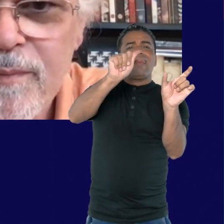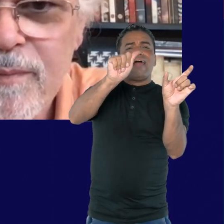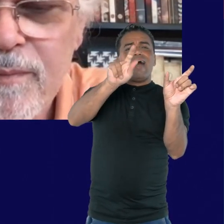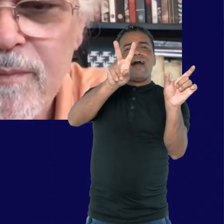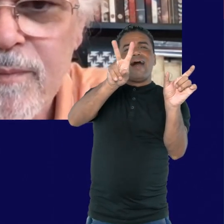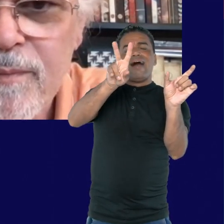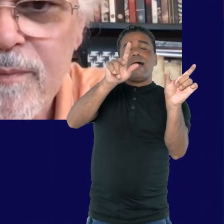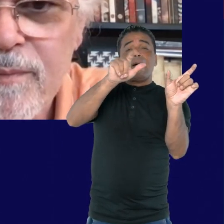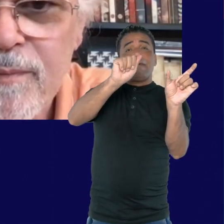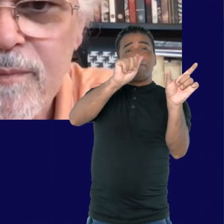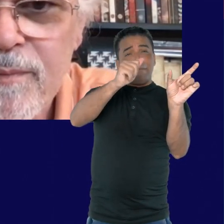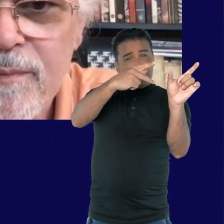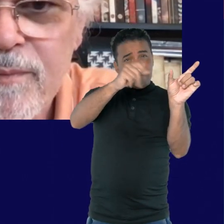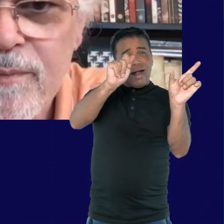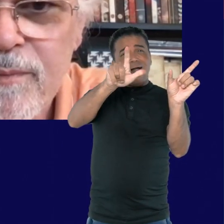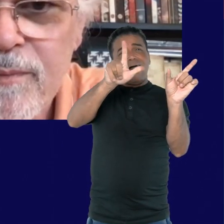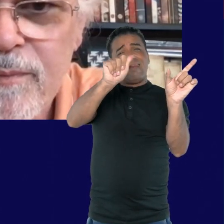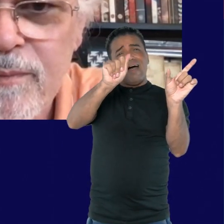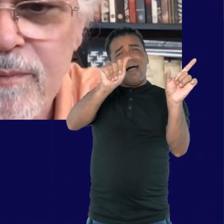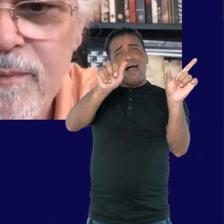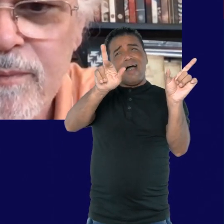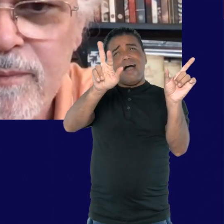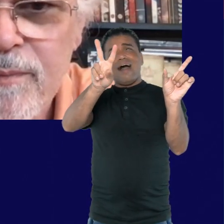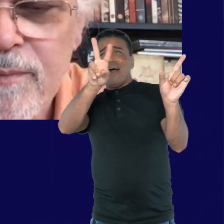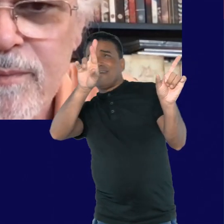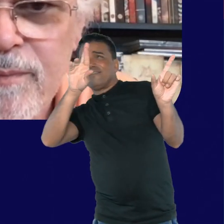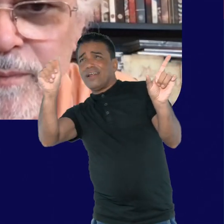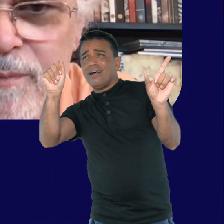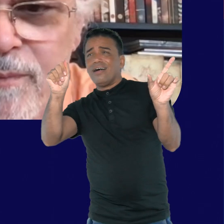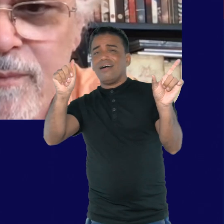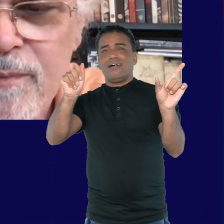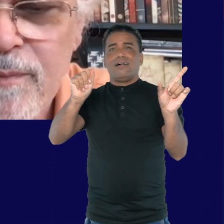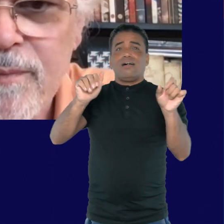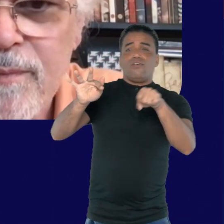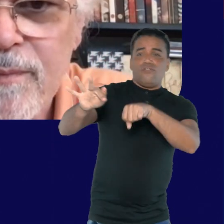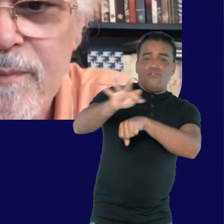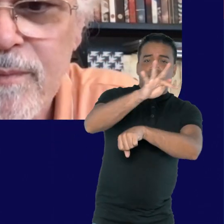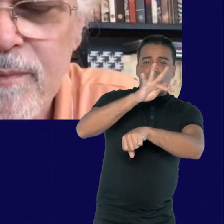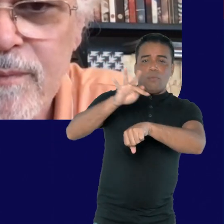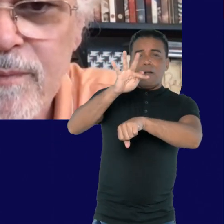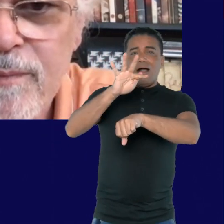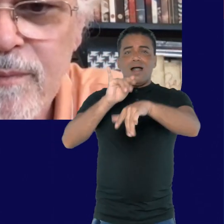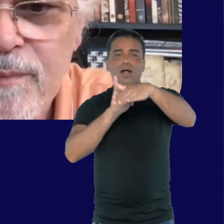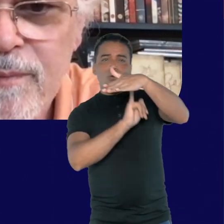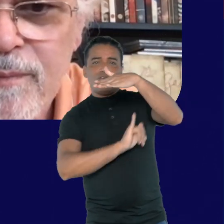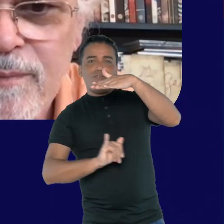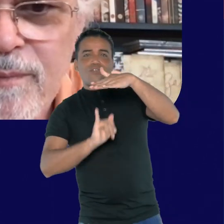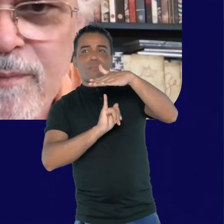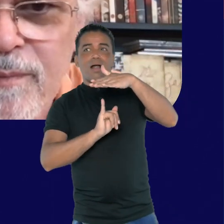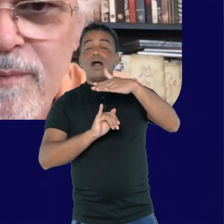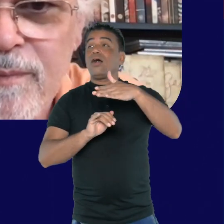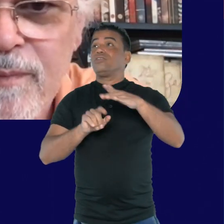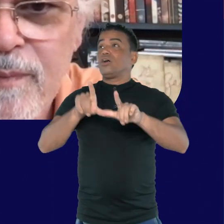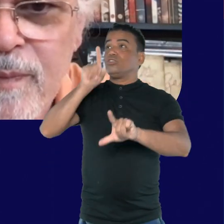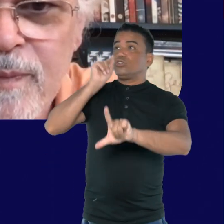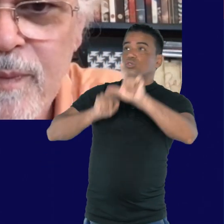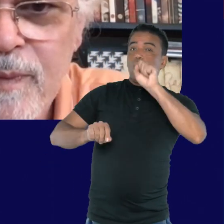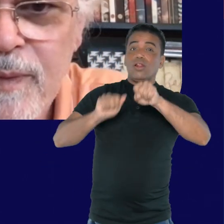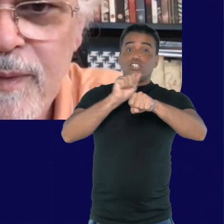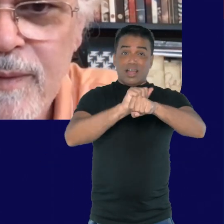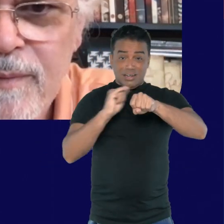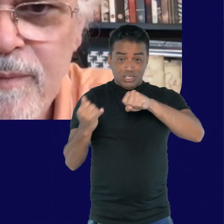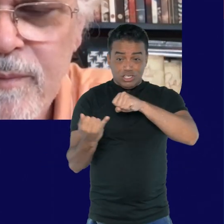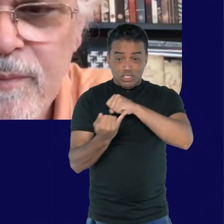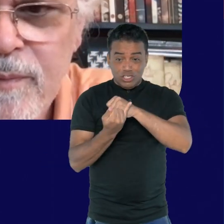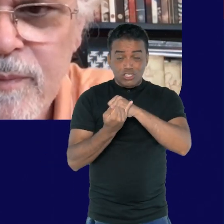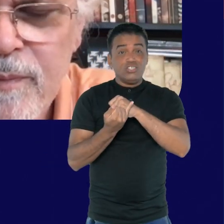entre o formal e o coloquial, entre a escolha das palavras, muitas vezes a escolha de adjetivos. Você me